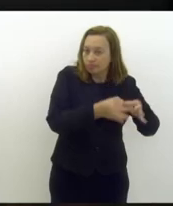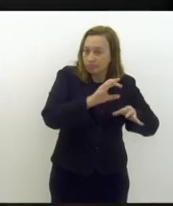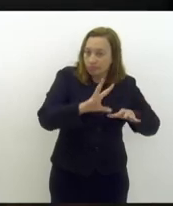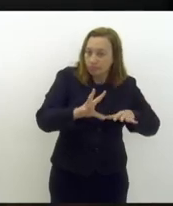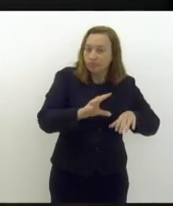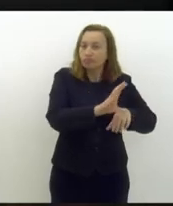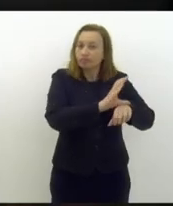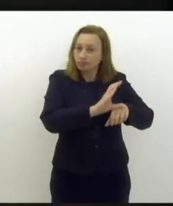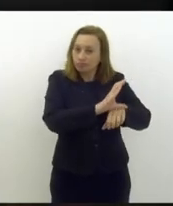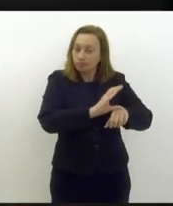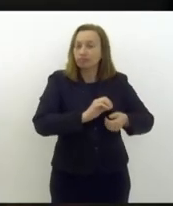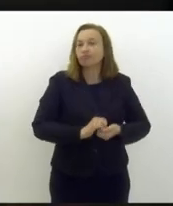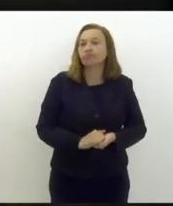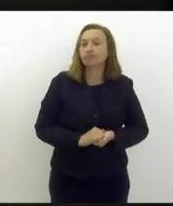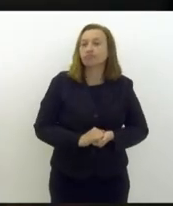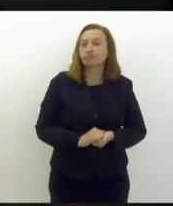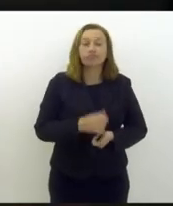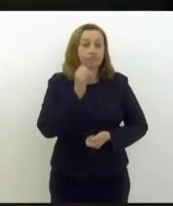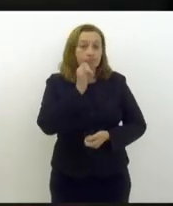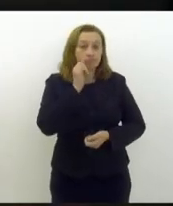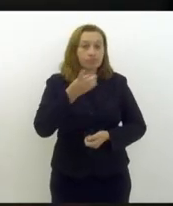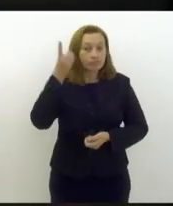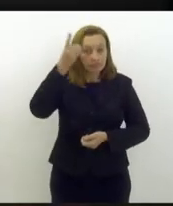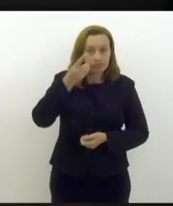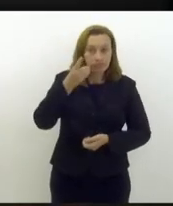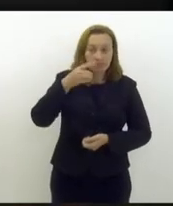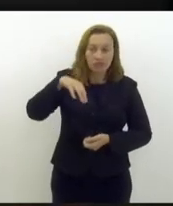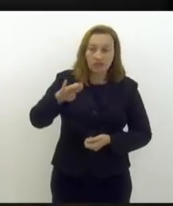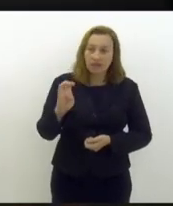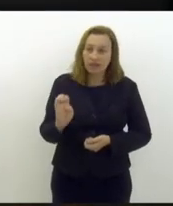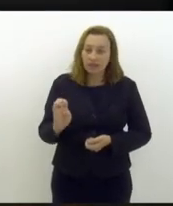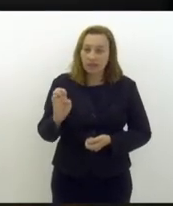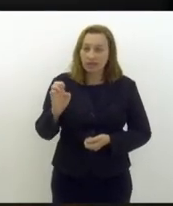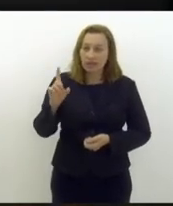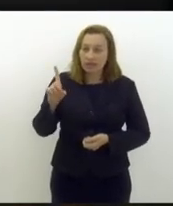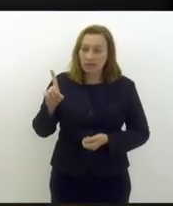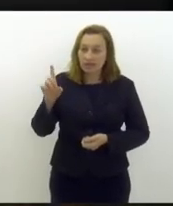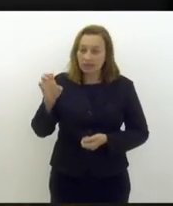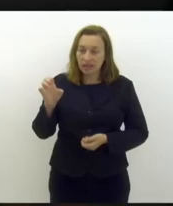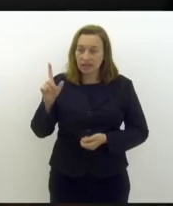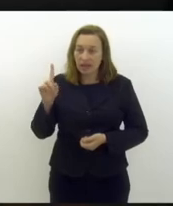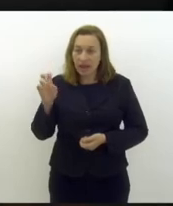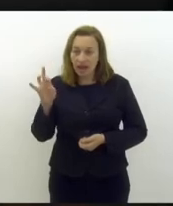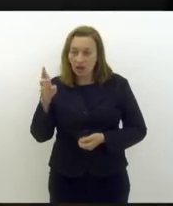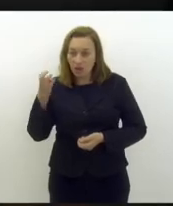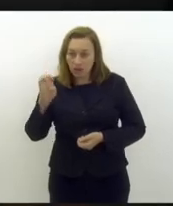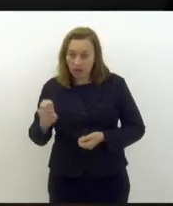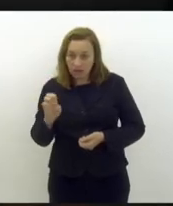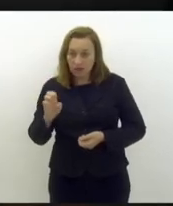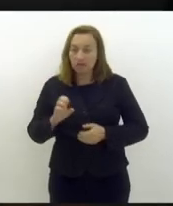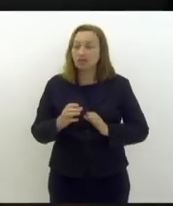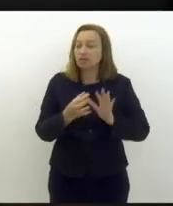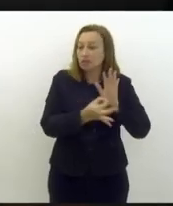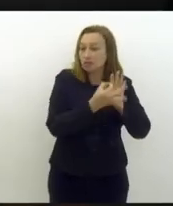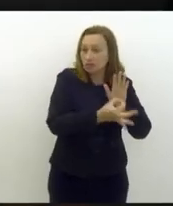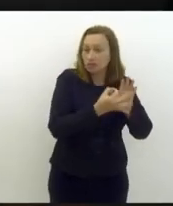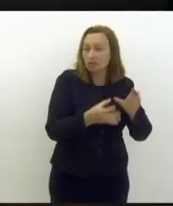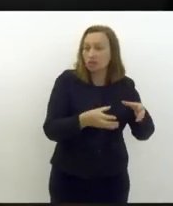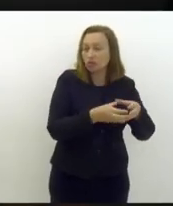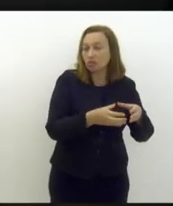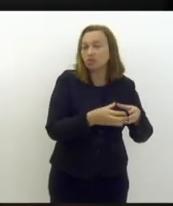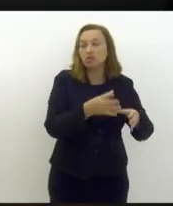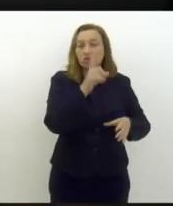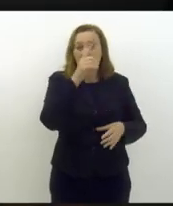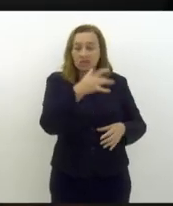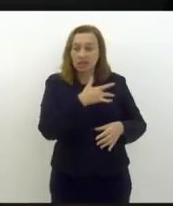constitucionalidade relatou a deputado Guilherme delaroli vendendo os pareceres das comissões saúde e